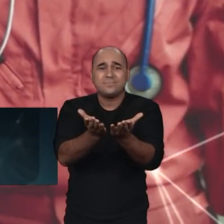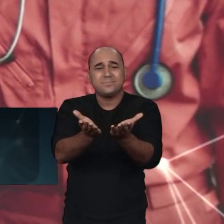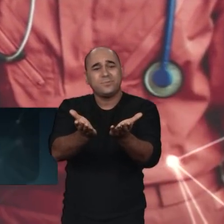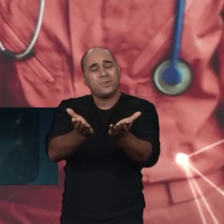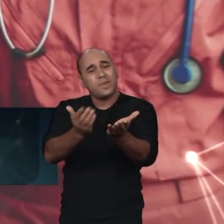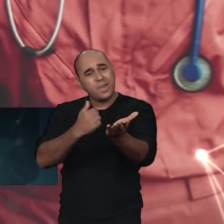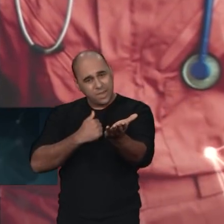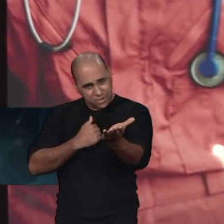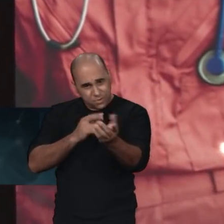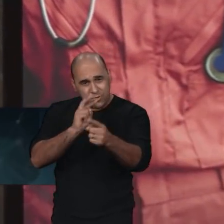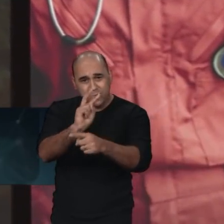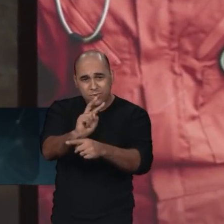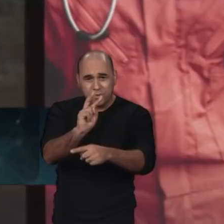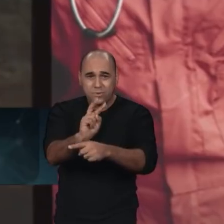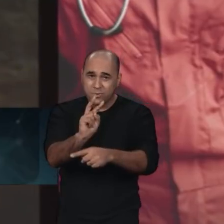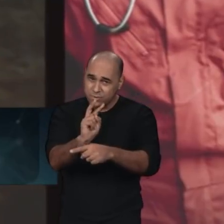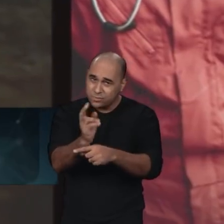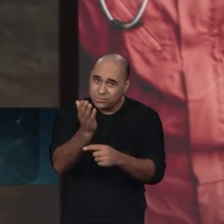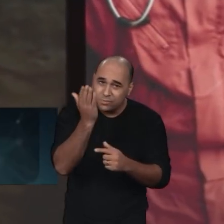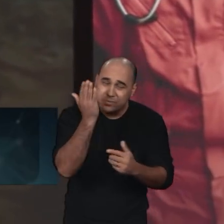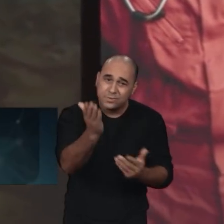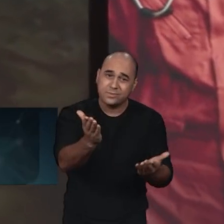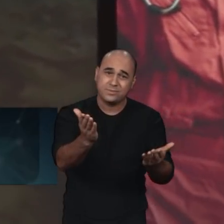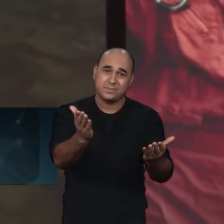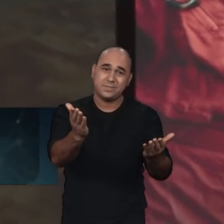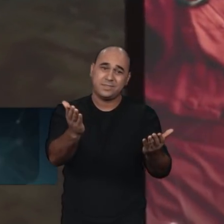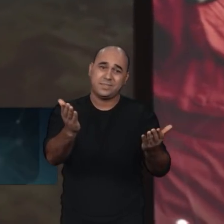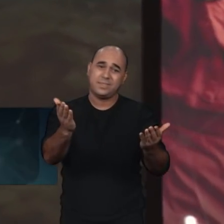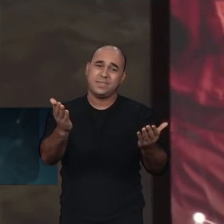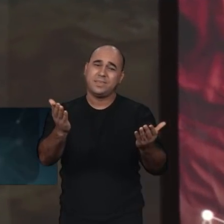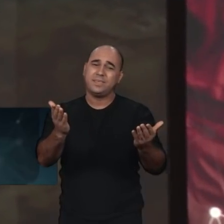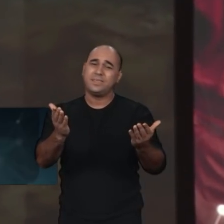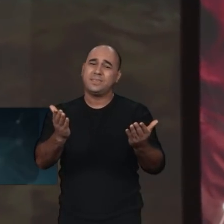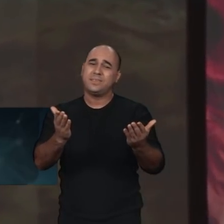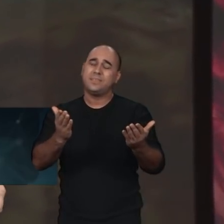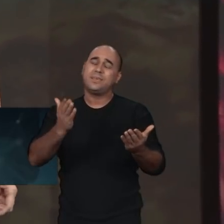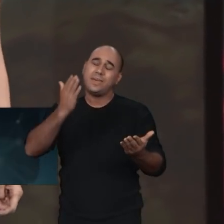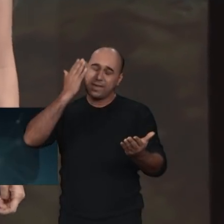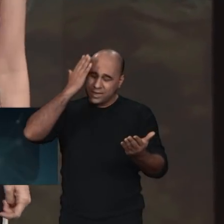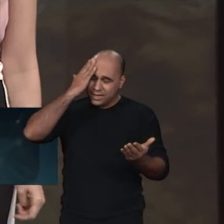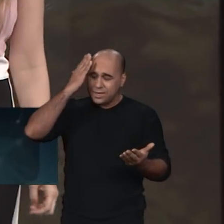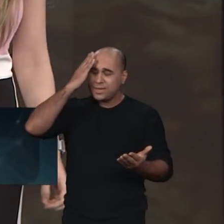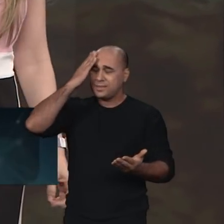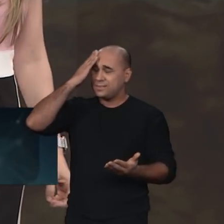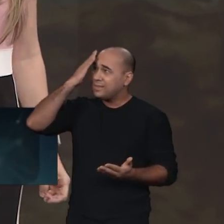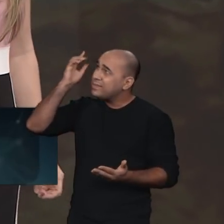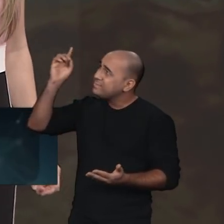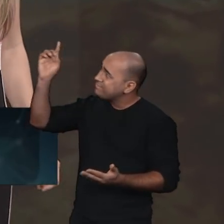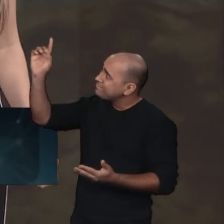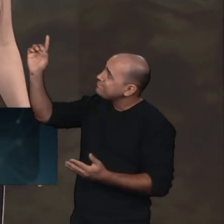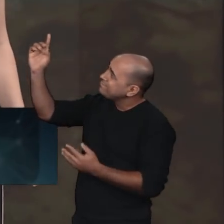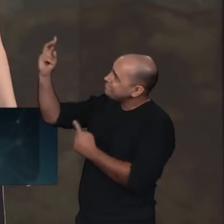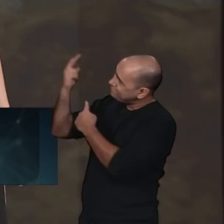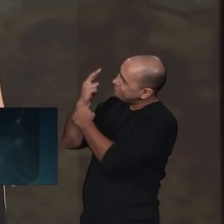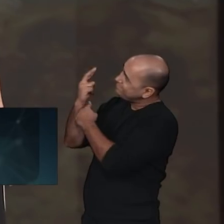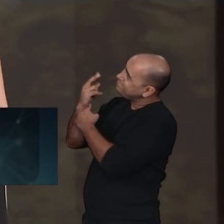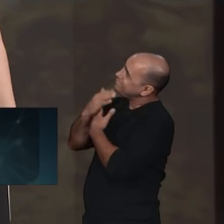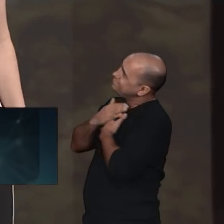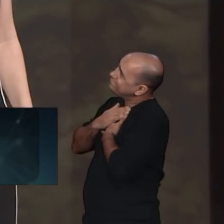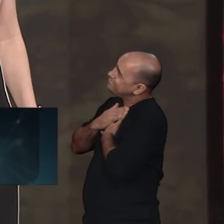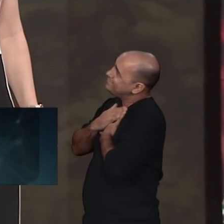eu cuido de você. Eu sei que cuida. Cuidei